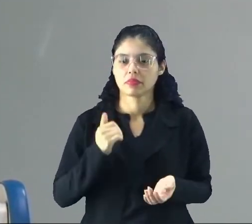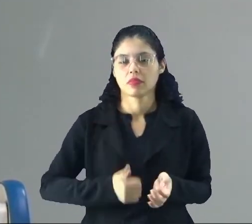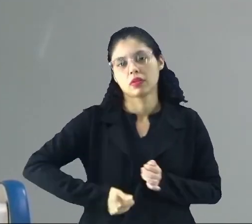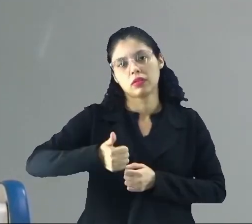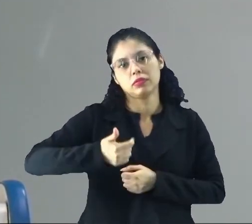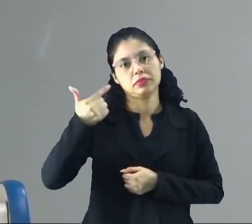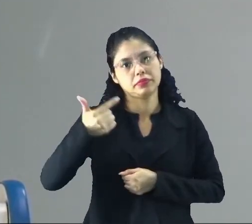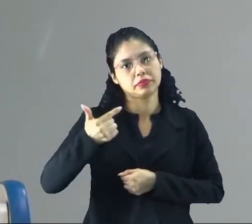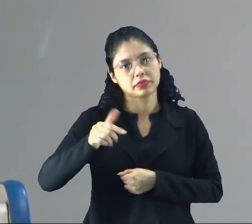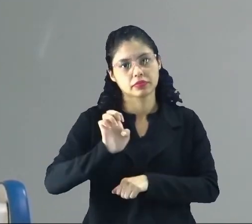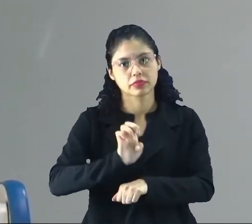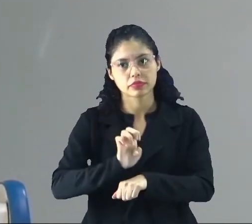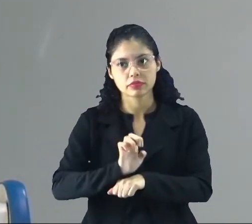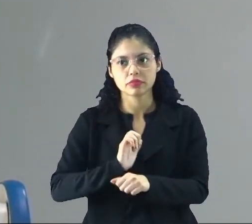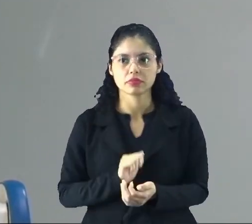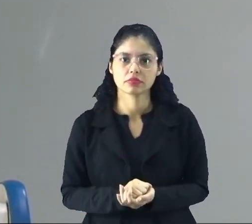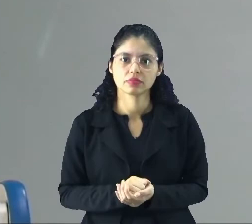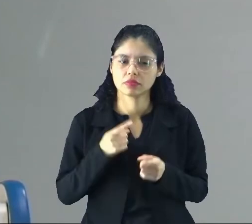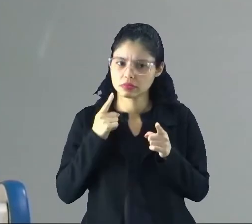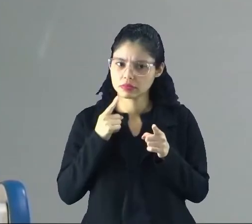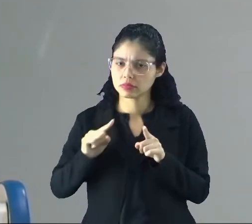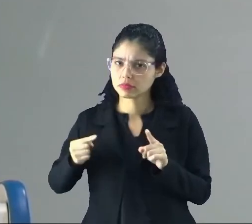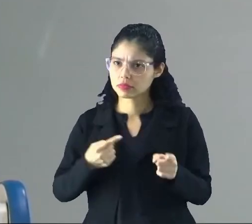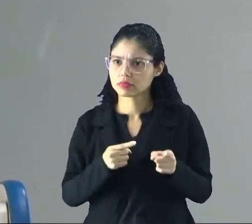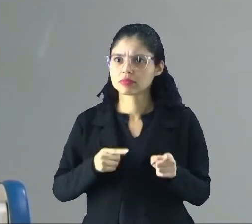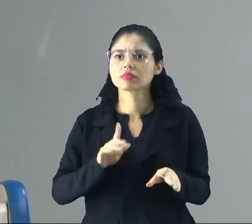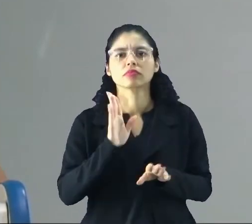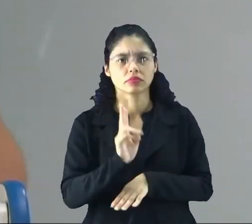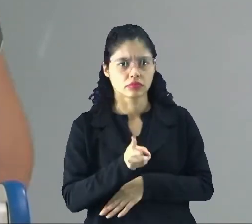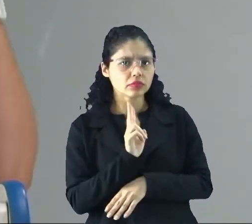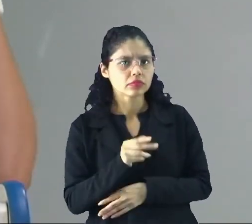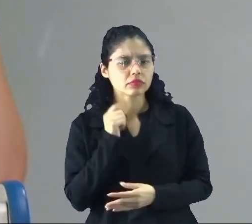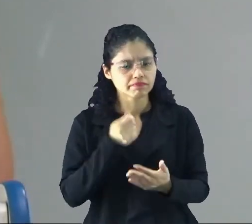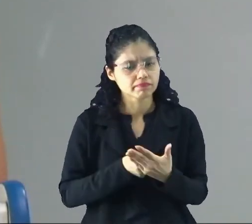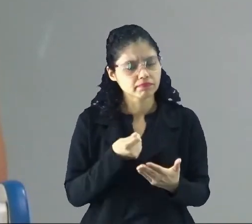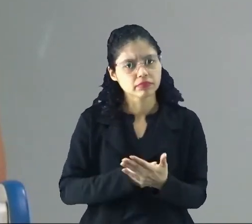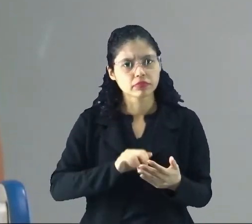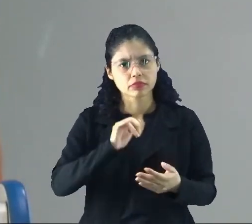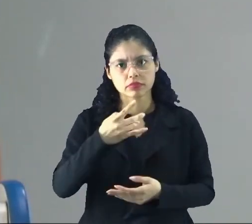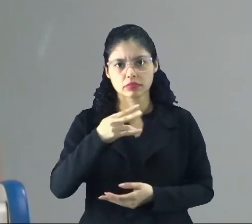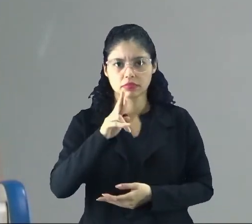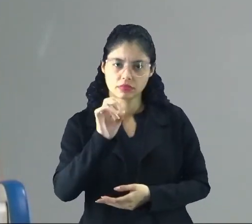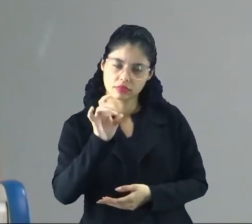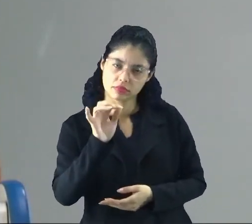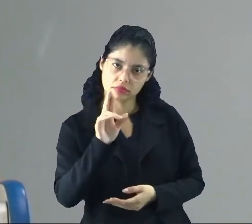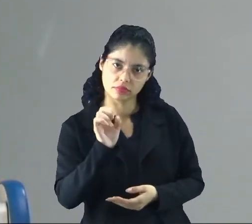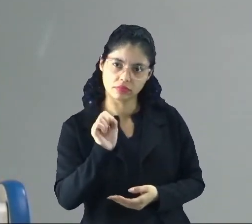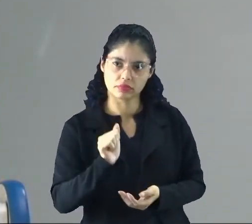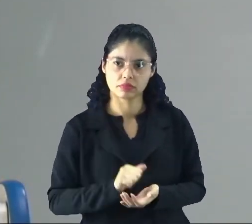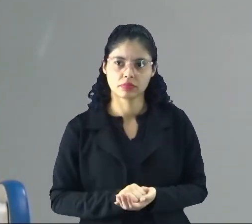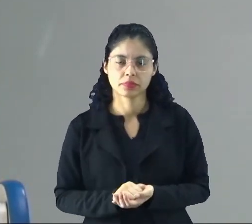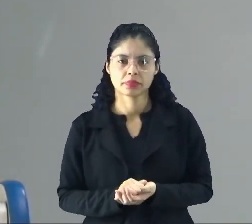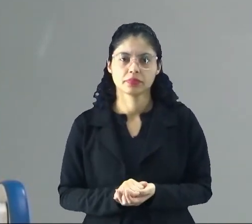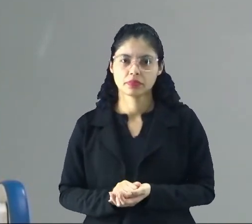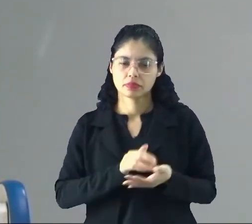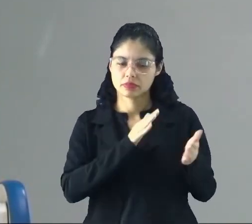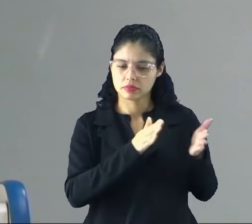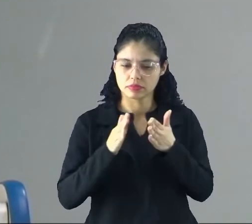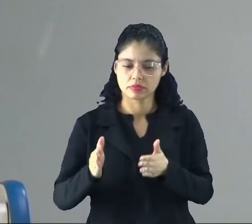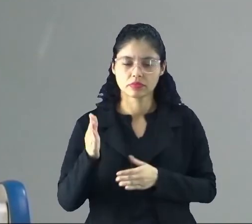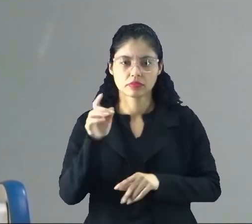segundo estado, né? Com a cobrança de muitos impostos, ainda lá da fase medieval, né? Da fase